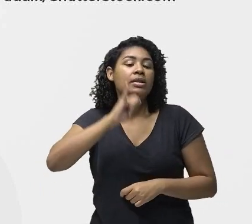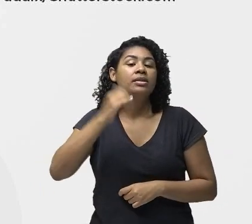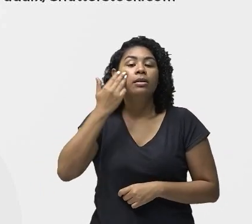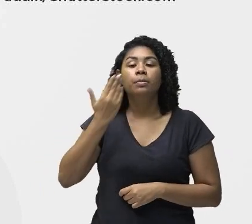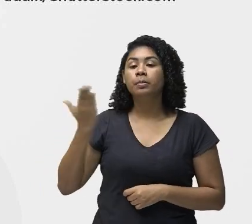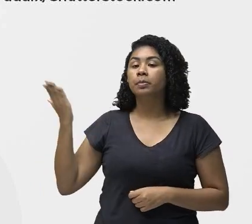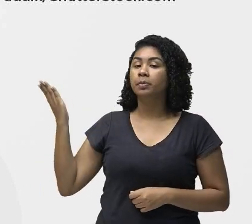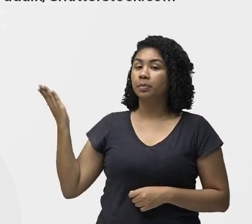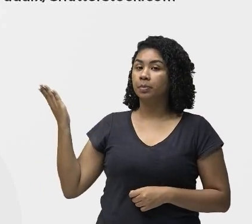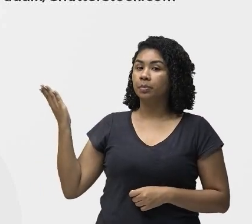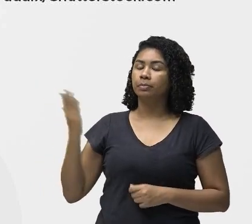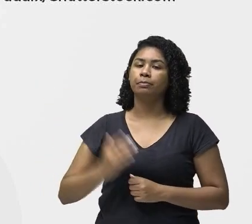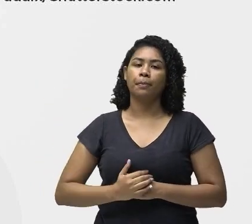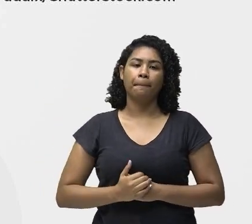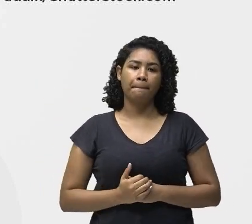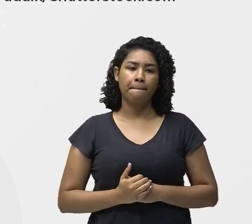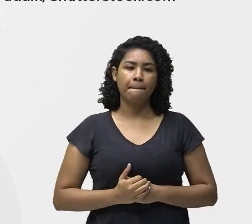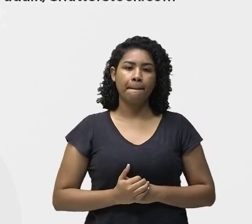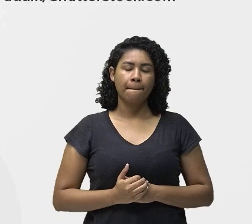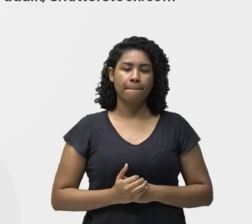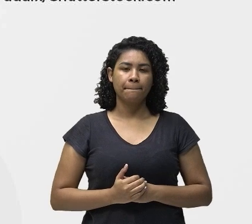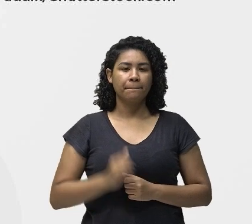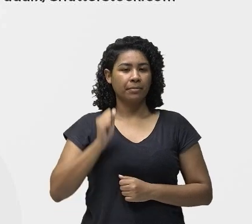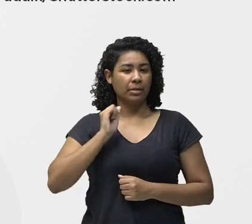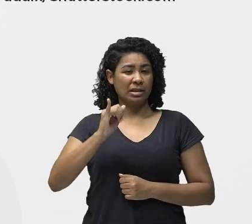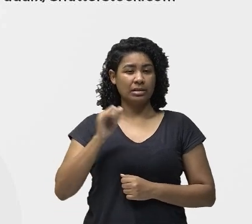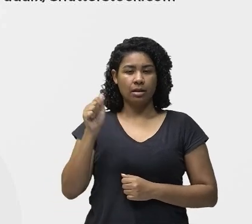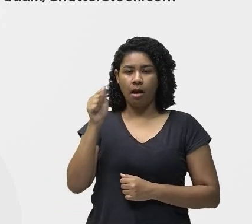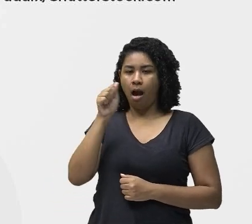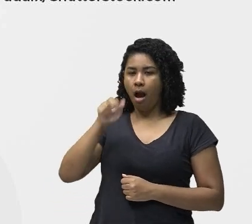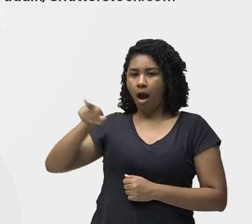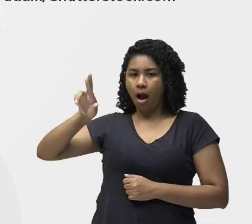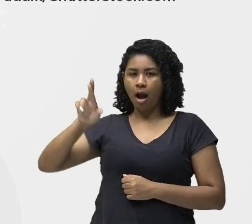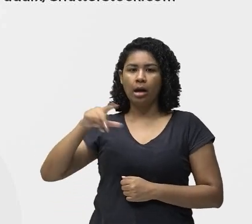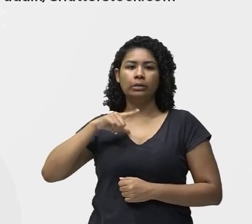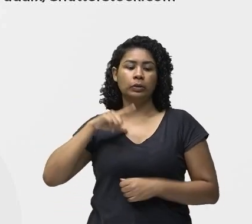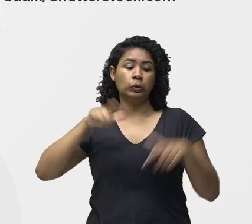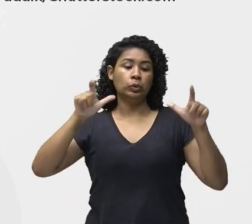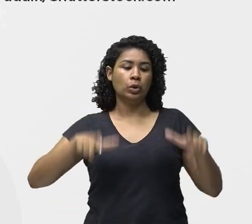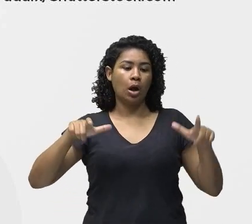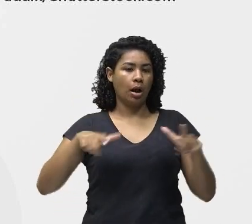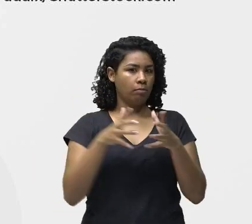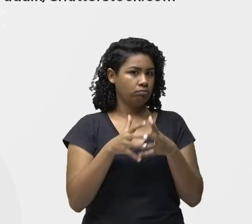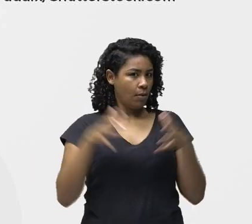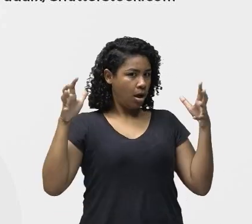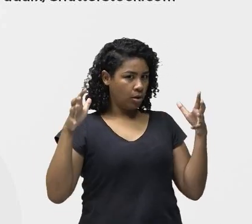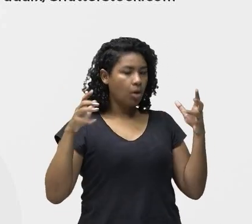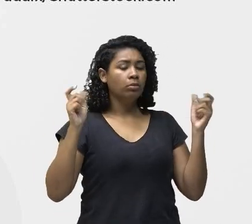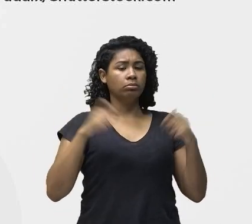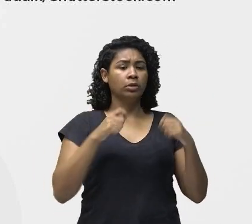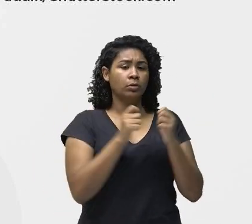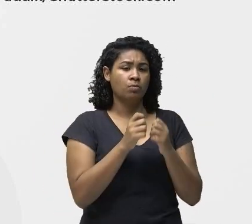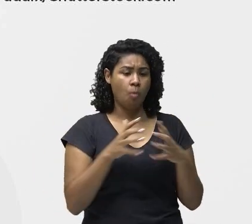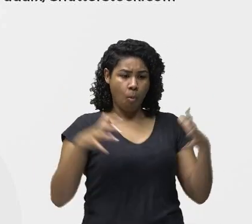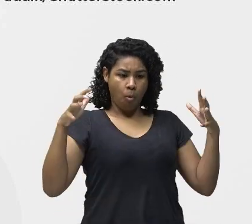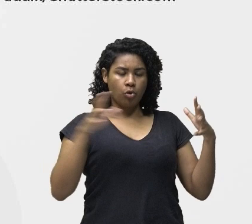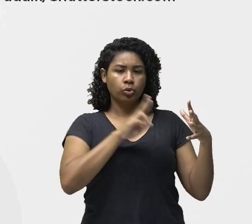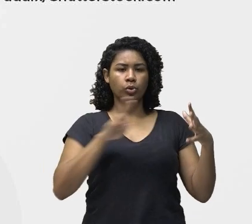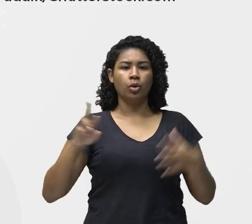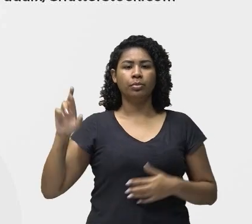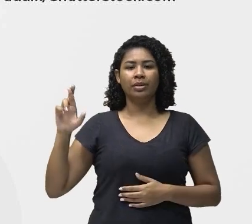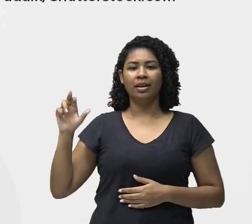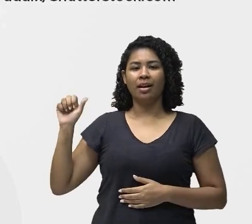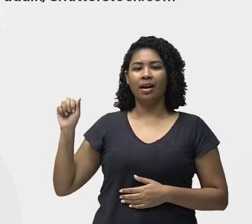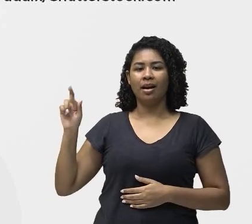aí. Quando o ar ocupa um espaço maior, dizemos que o ar se encontra